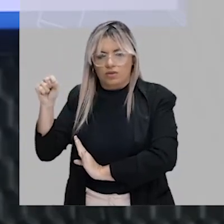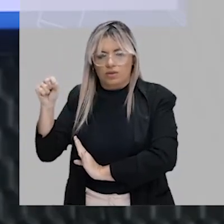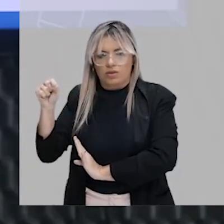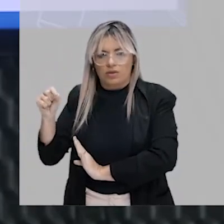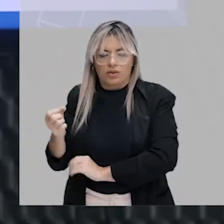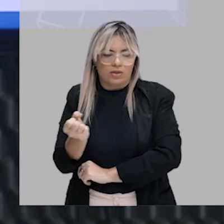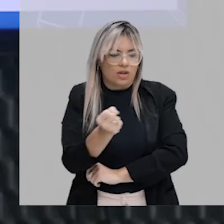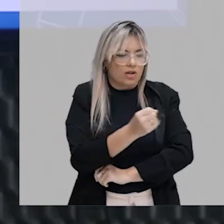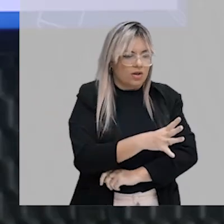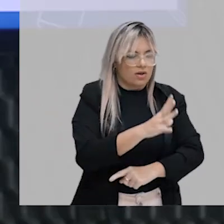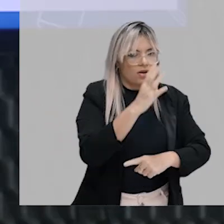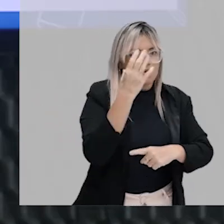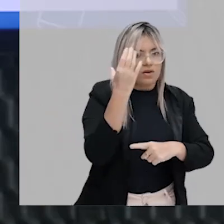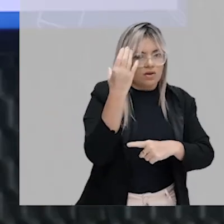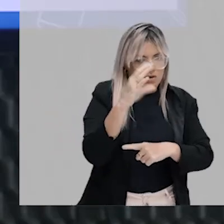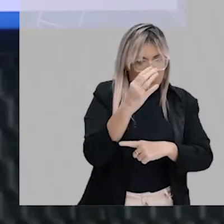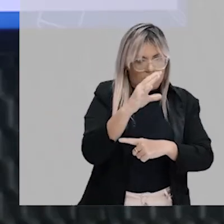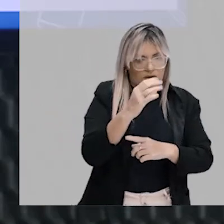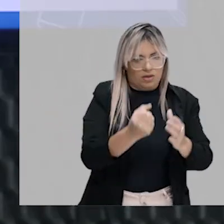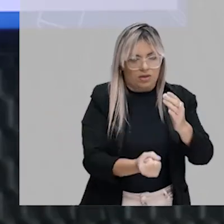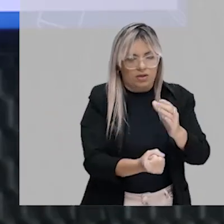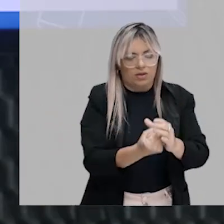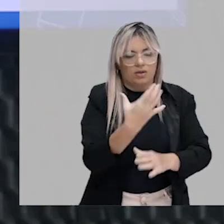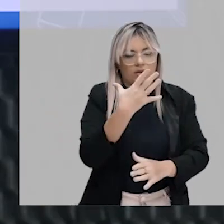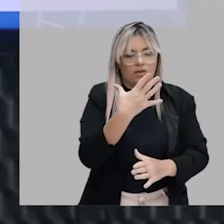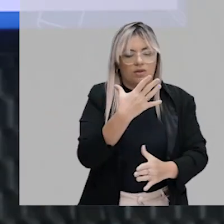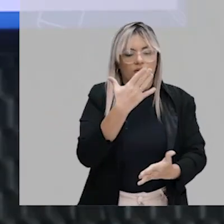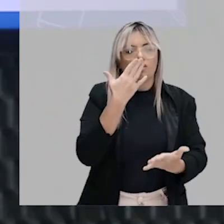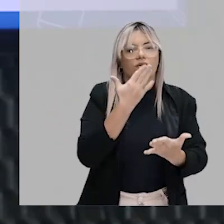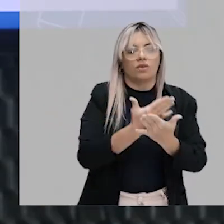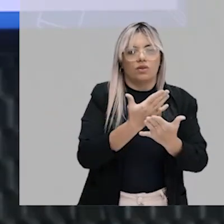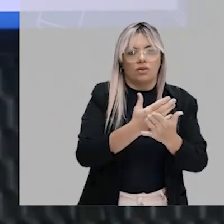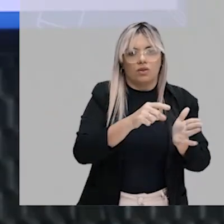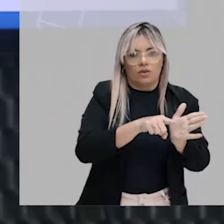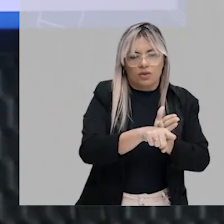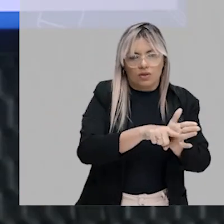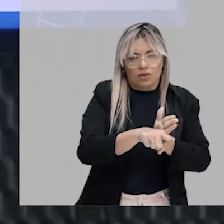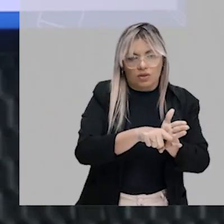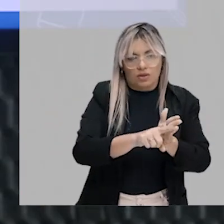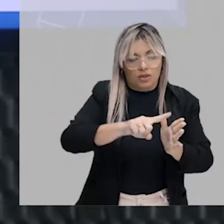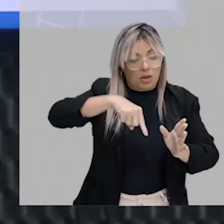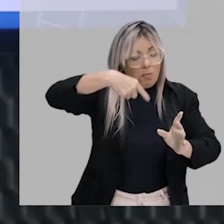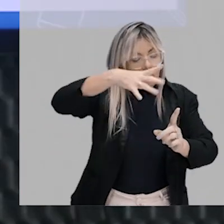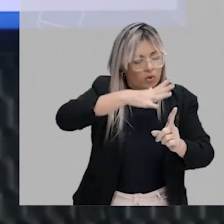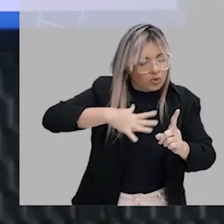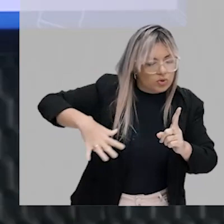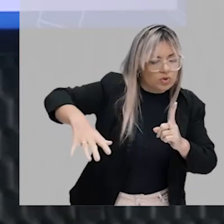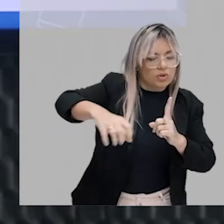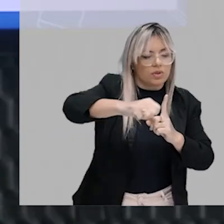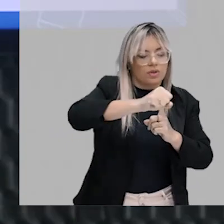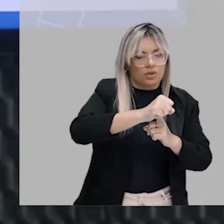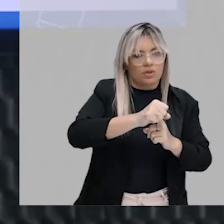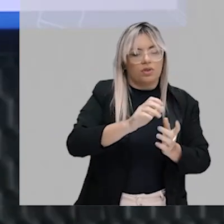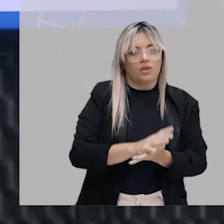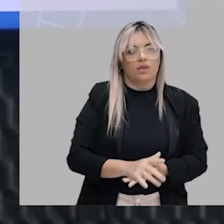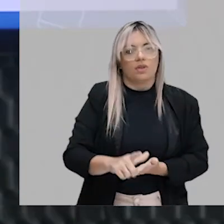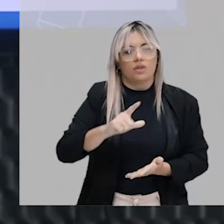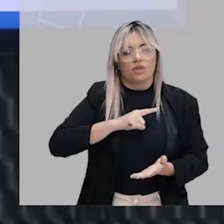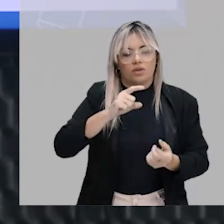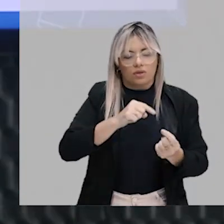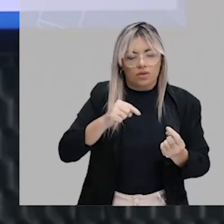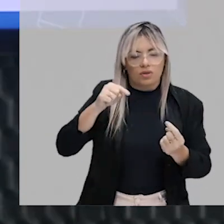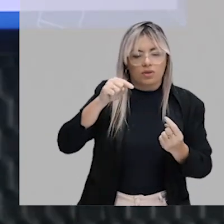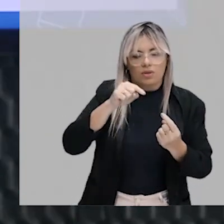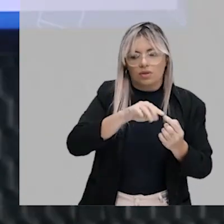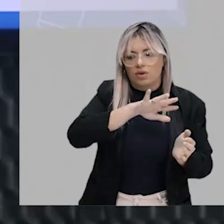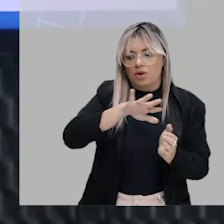essa nova ciência que ele vai criar, que vai vir depois a ser a sociologia, ela deveria tratar da mesma forma